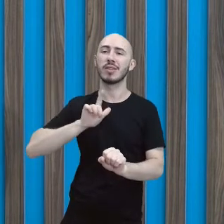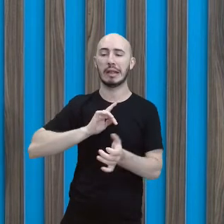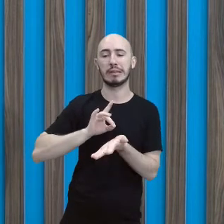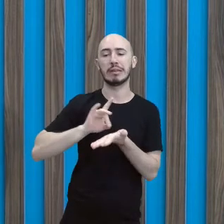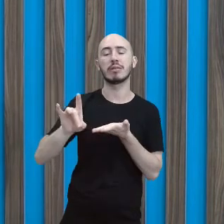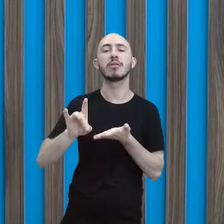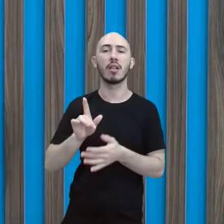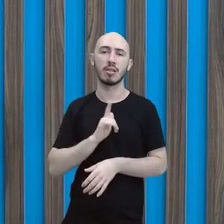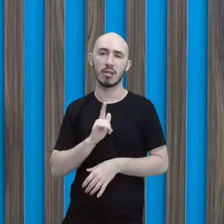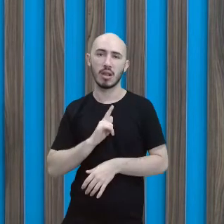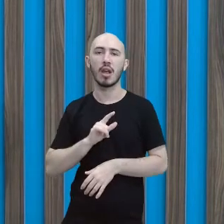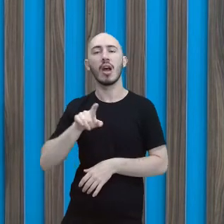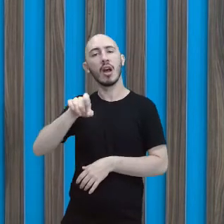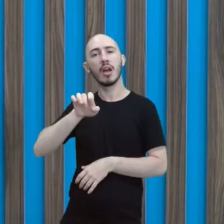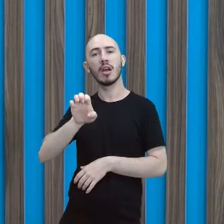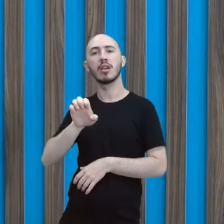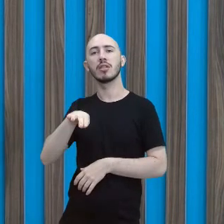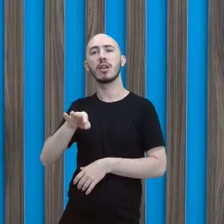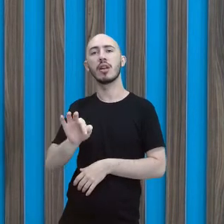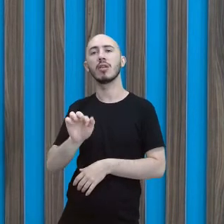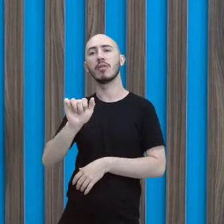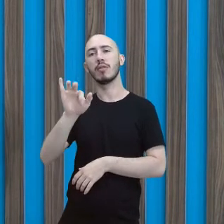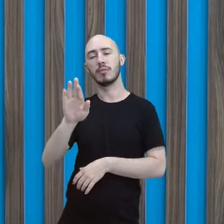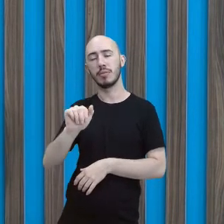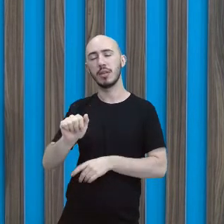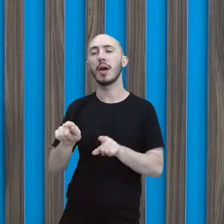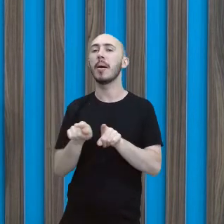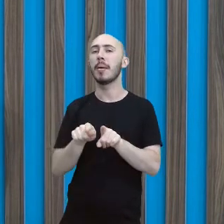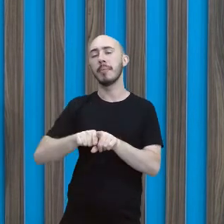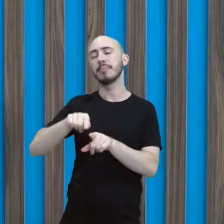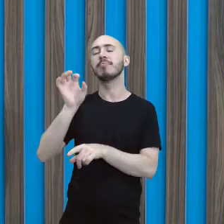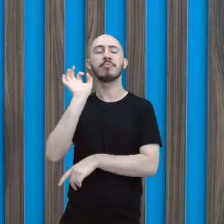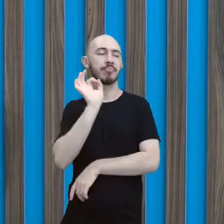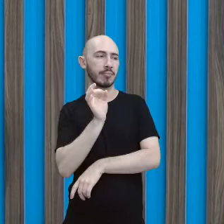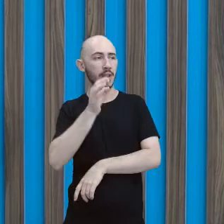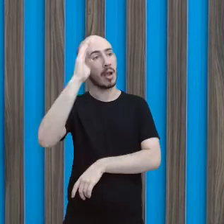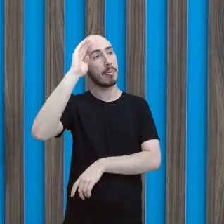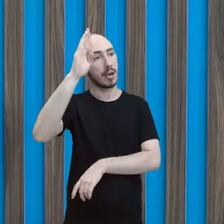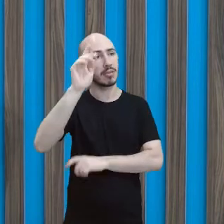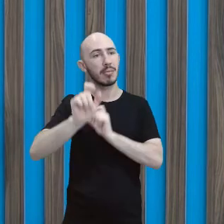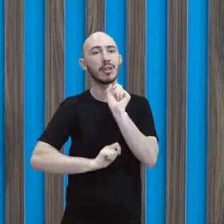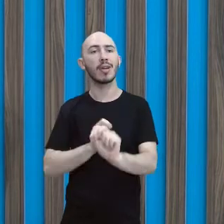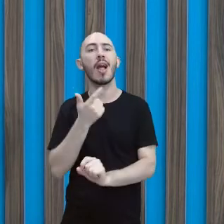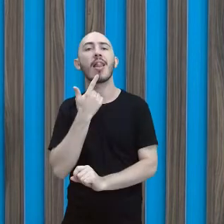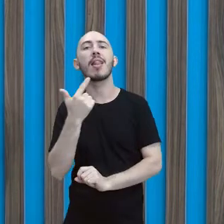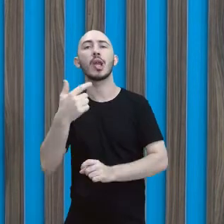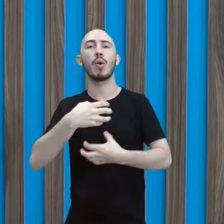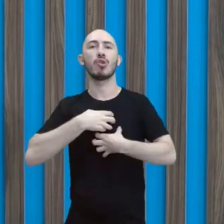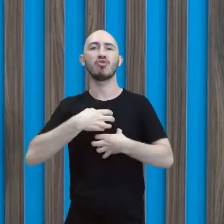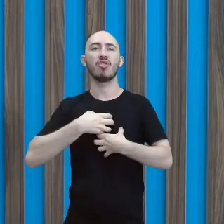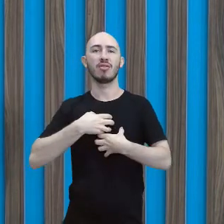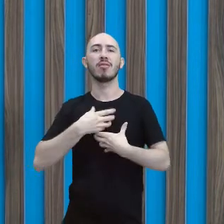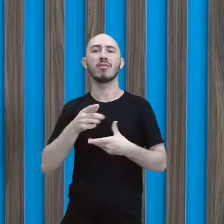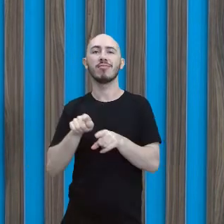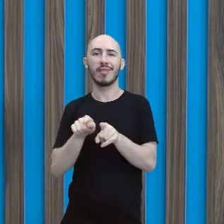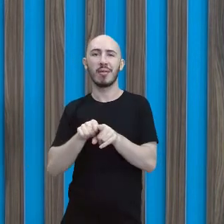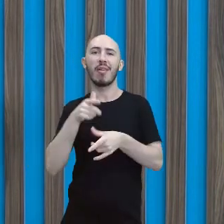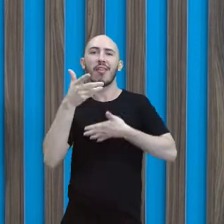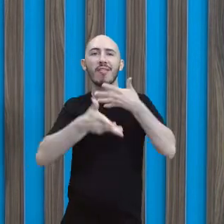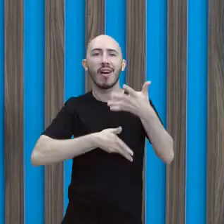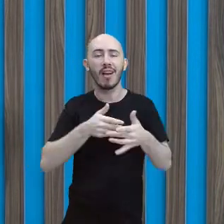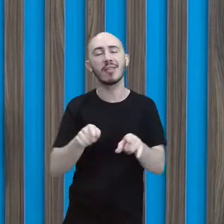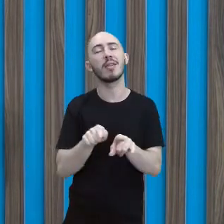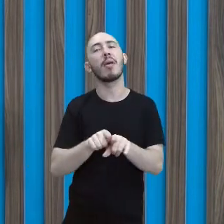forte essa questão da xenofobia, principalmente no modo em que as pessoas falam, né? Principalmente quando a gente sai daqui da região nordeste, né? Que a gente tem um sotaque bem,